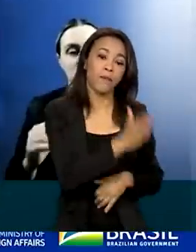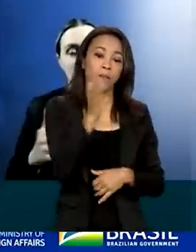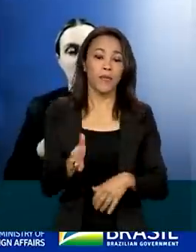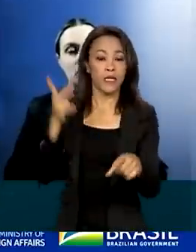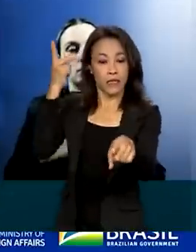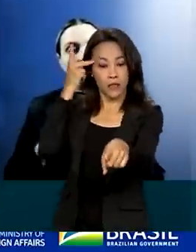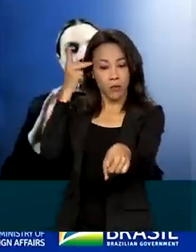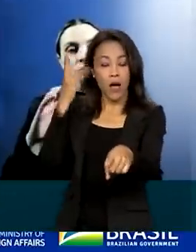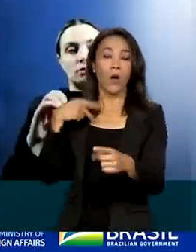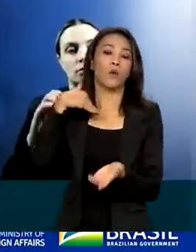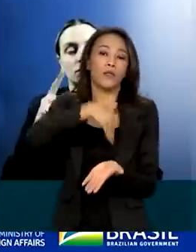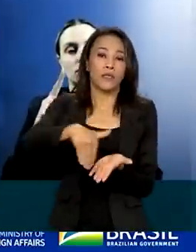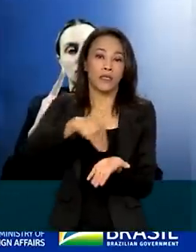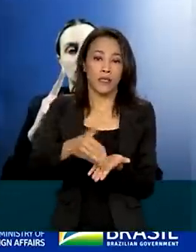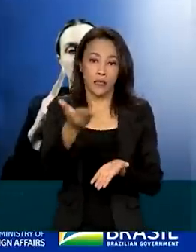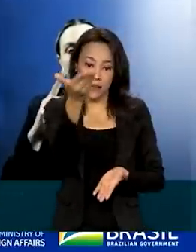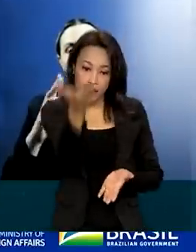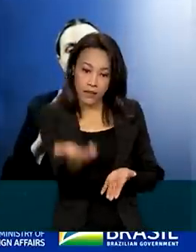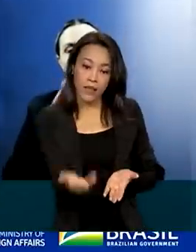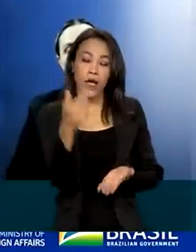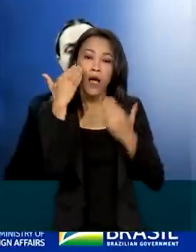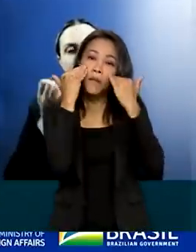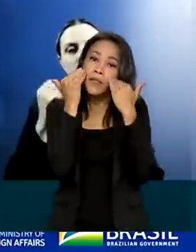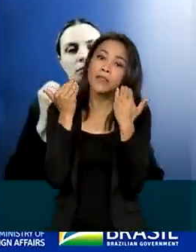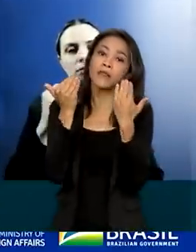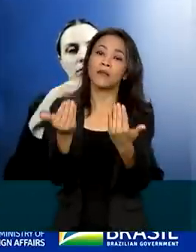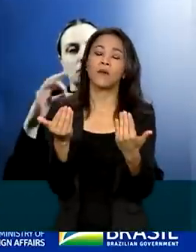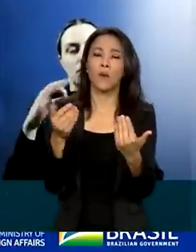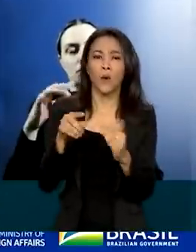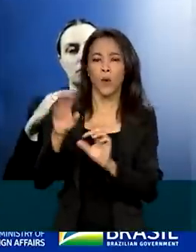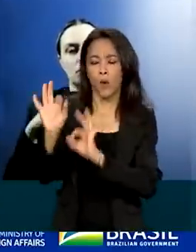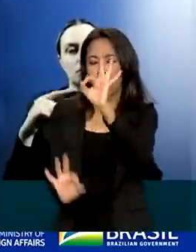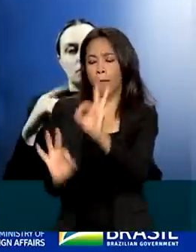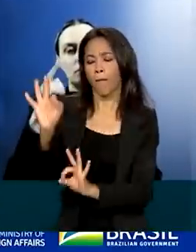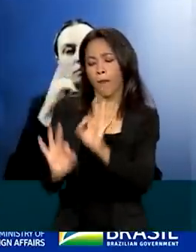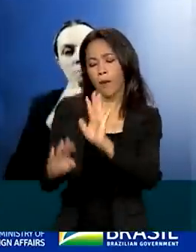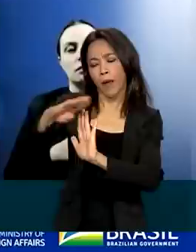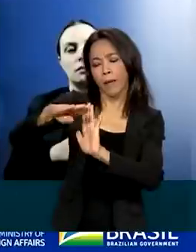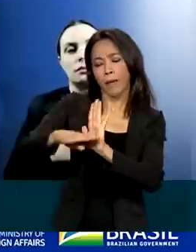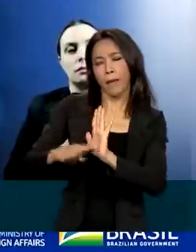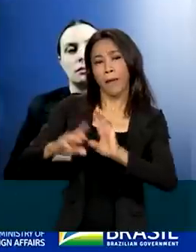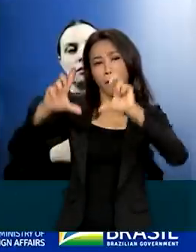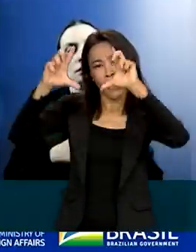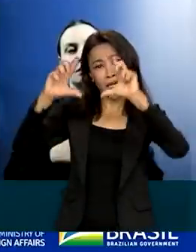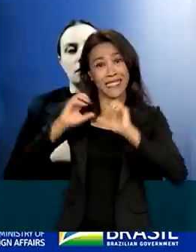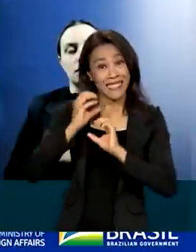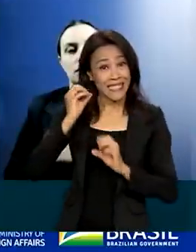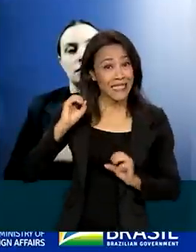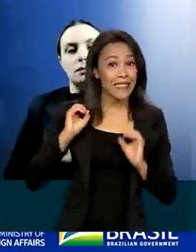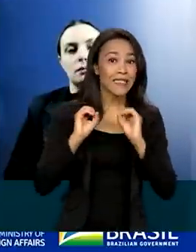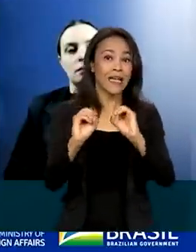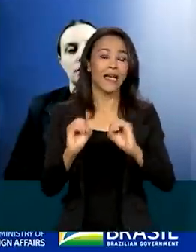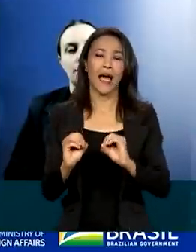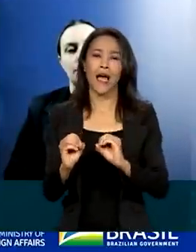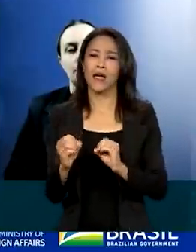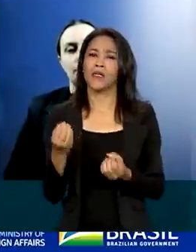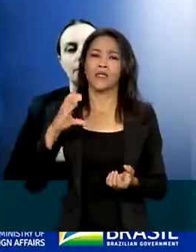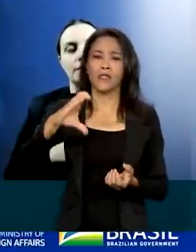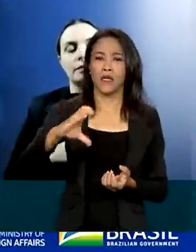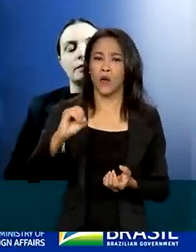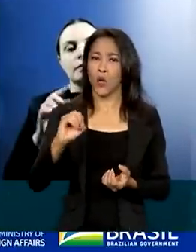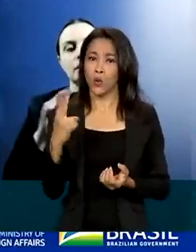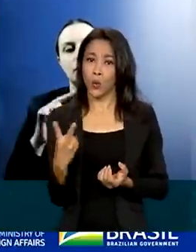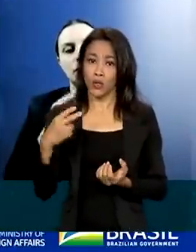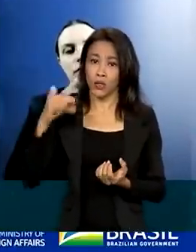subsecretário de Meio Ambiente Eduardo trane Apresentou um plano de ação para zerar as emissões de dióxido de carbono na atmosfera até